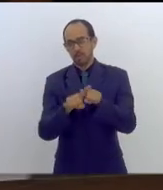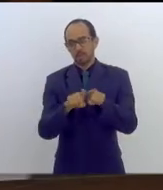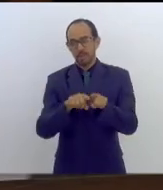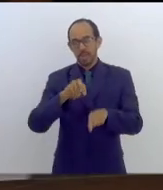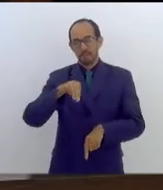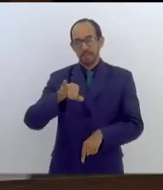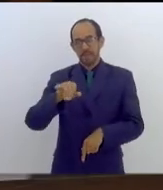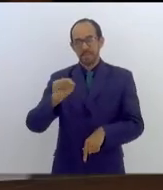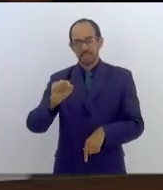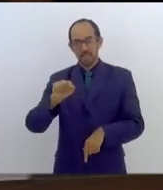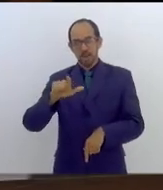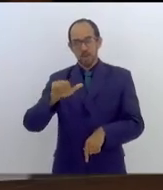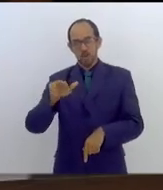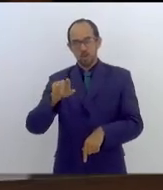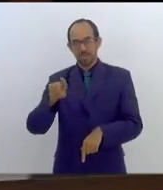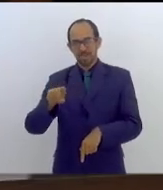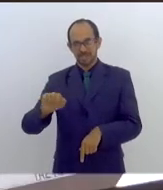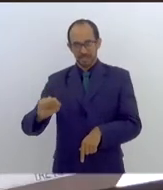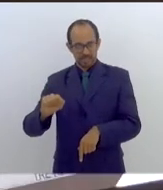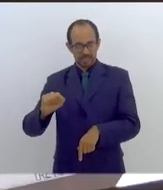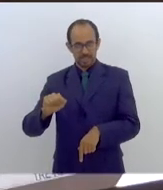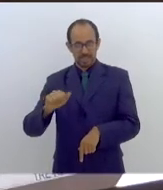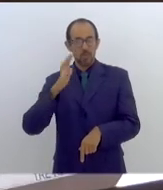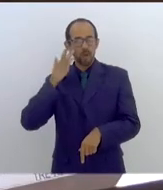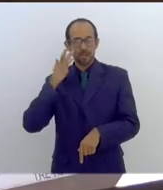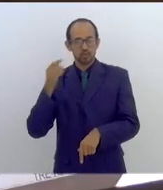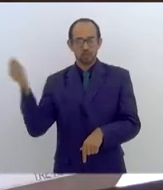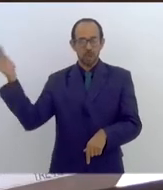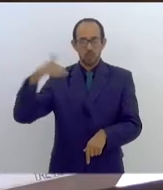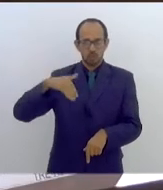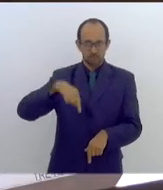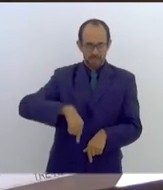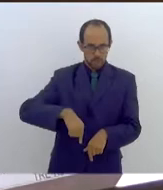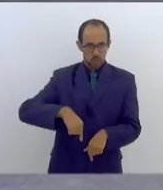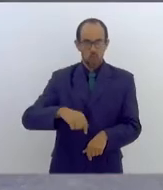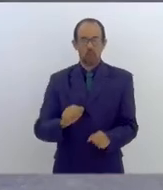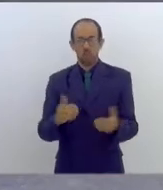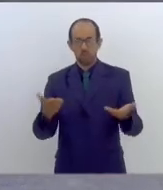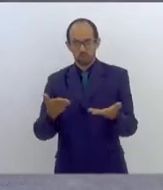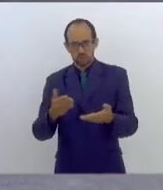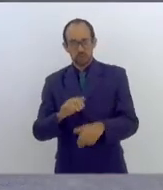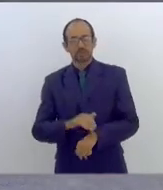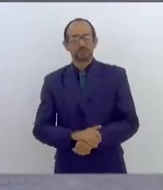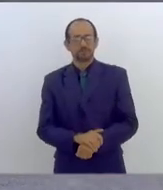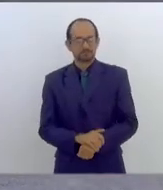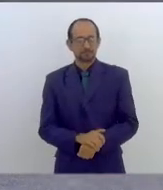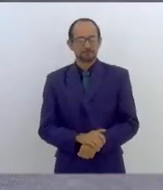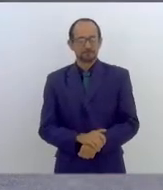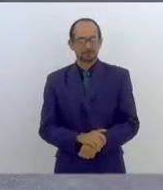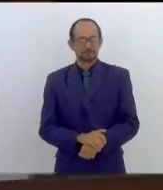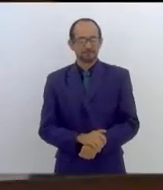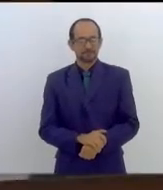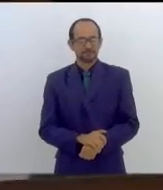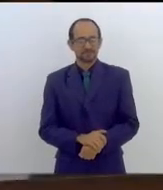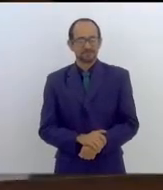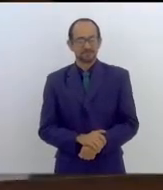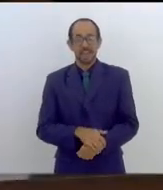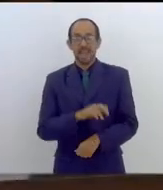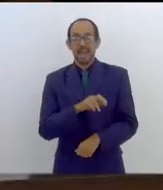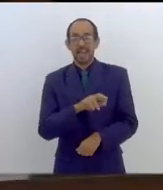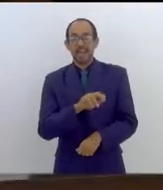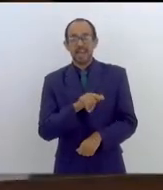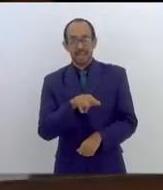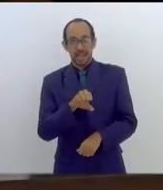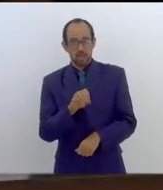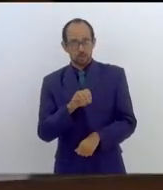que eu não sei se está presente não veio né Certamente ele deu dois filhos Ricardo